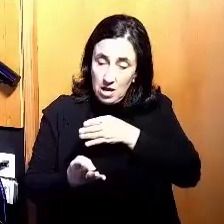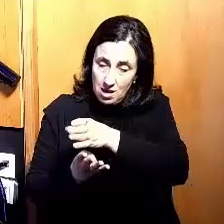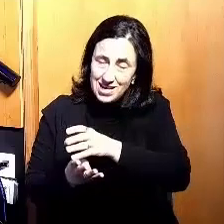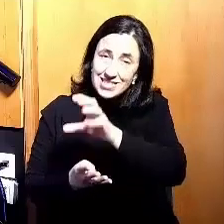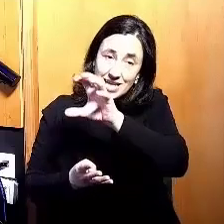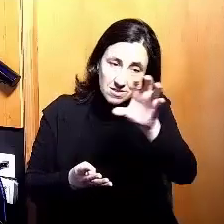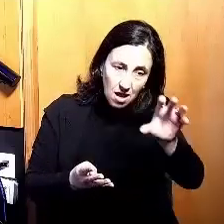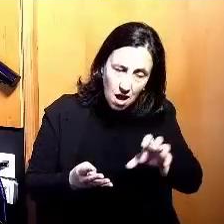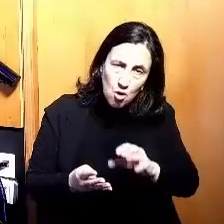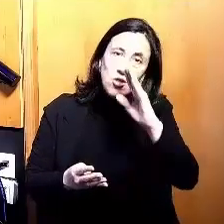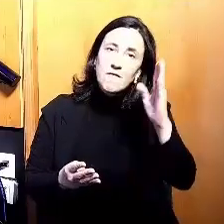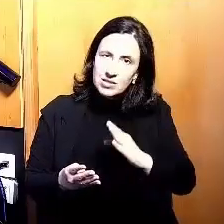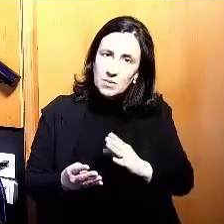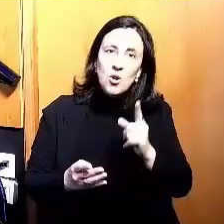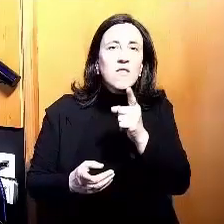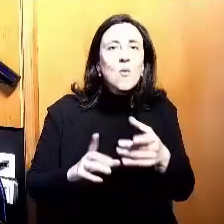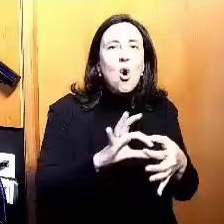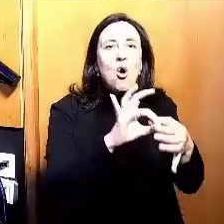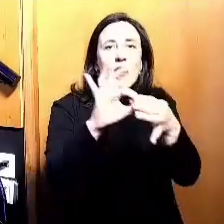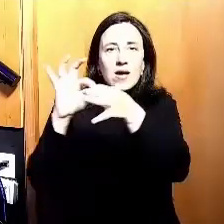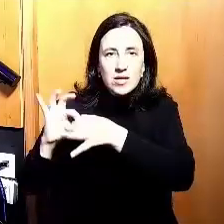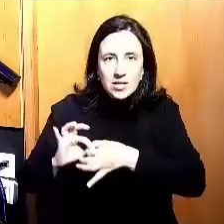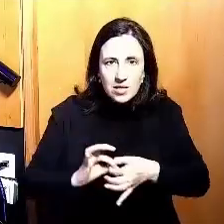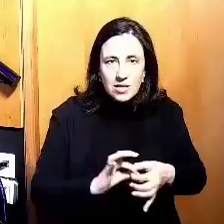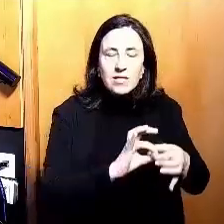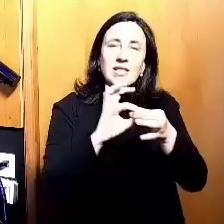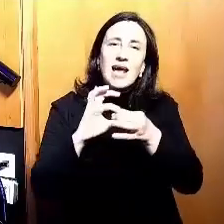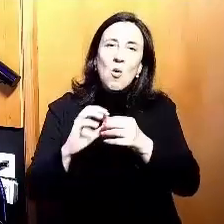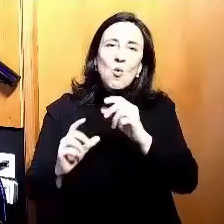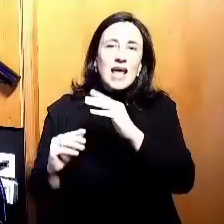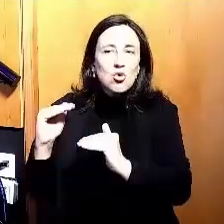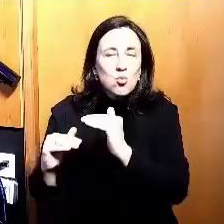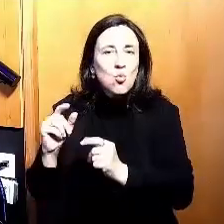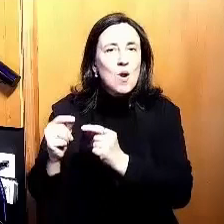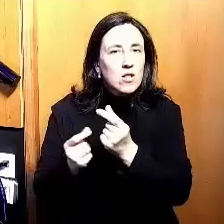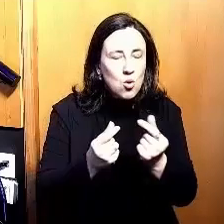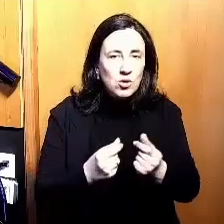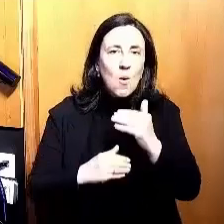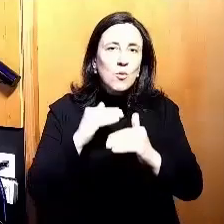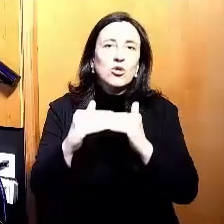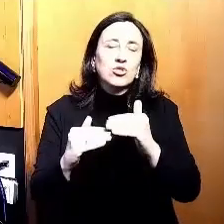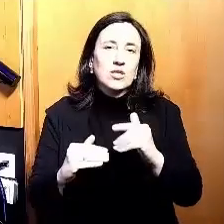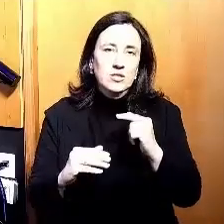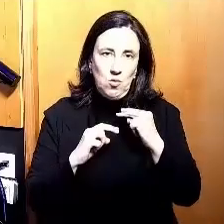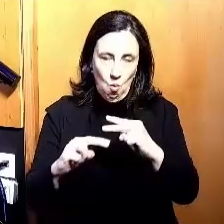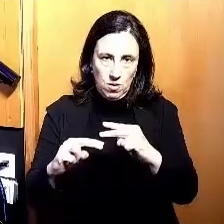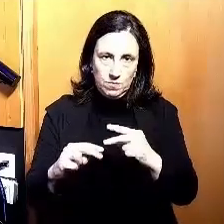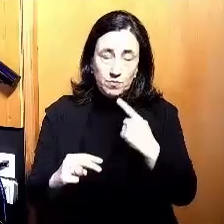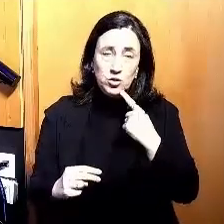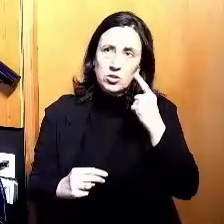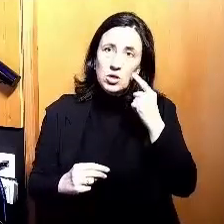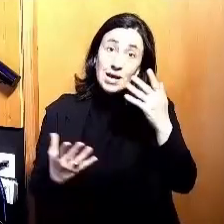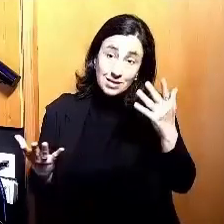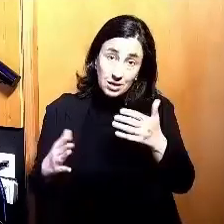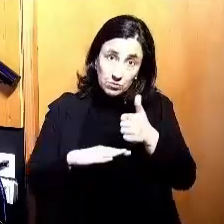se alimenta porque não está conectado atrás com nada da infraestrutura, né? Nenhuma rotina, nenhum processo. E eu acho que isso é uma